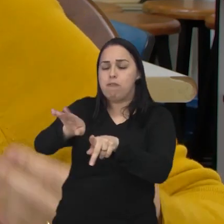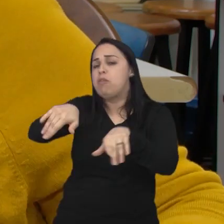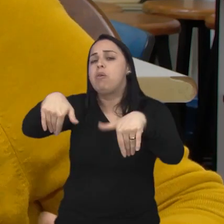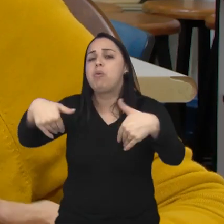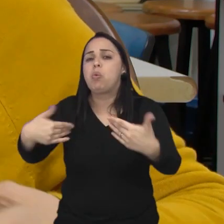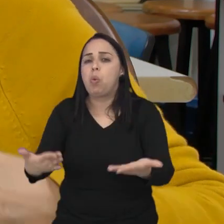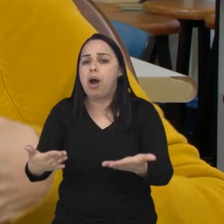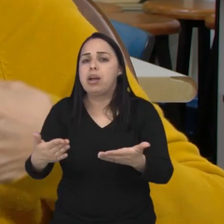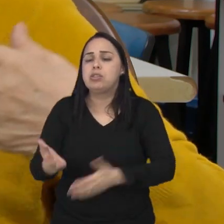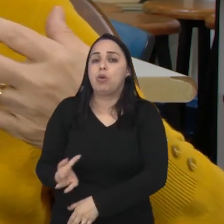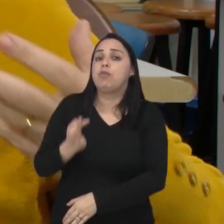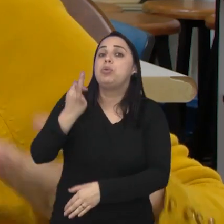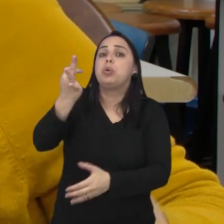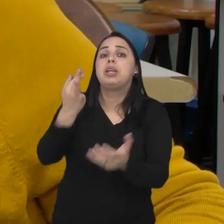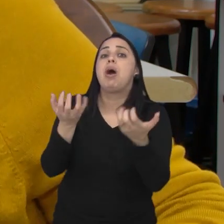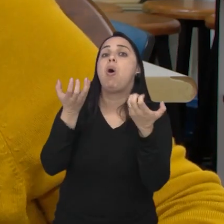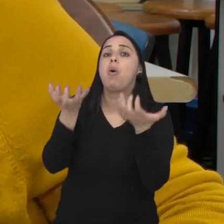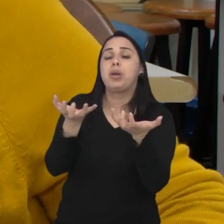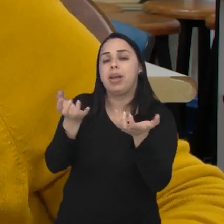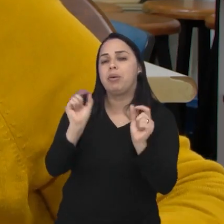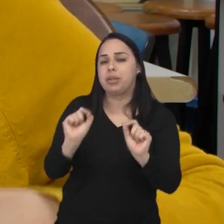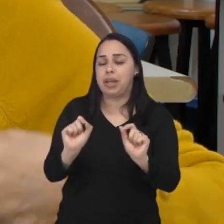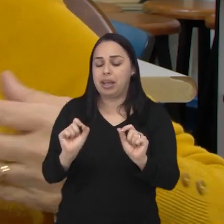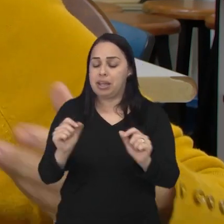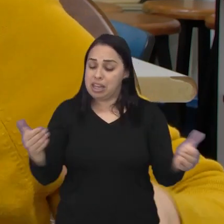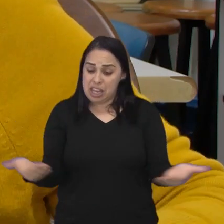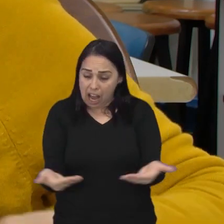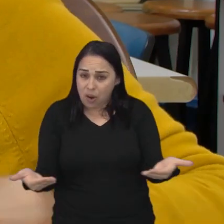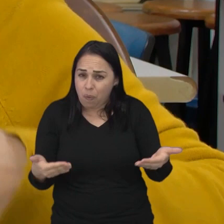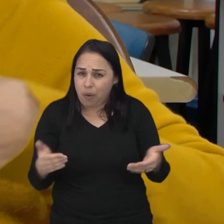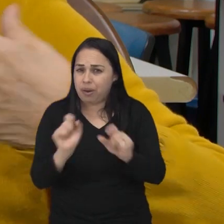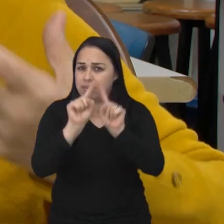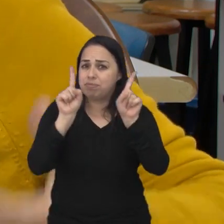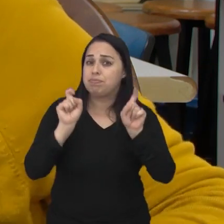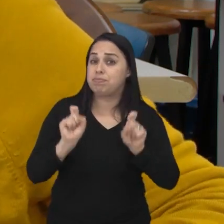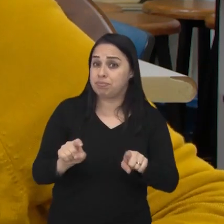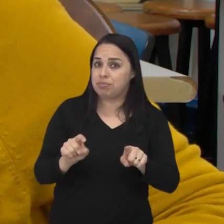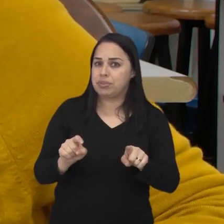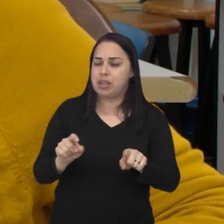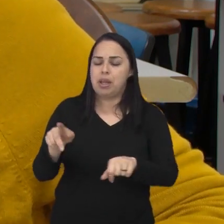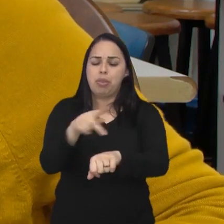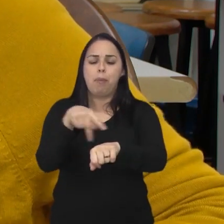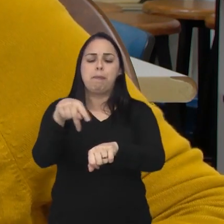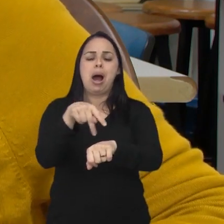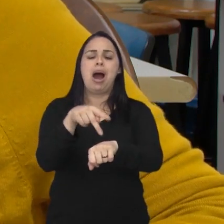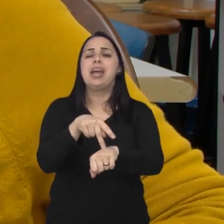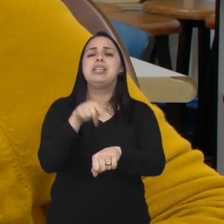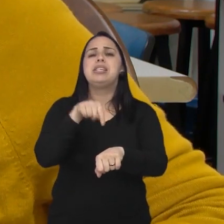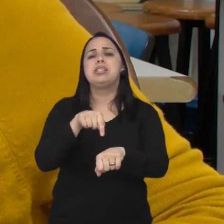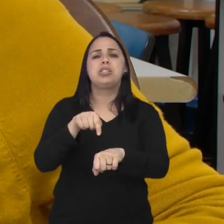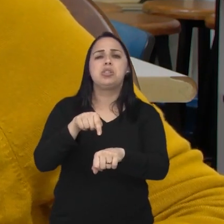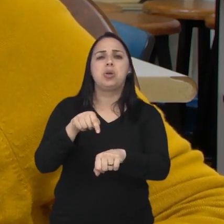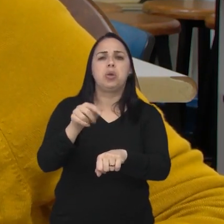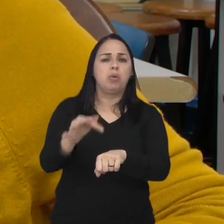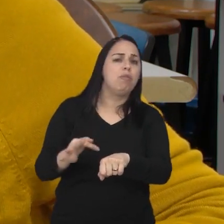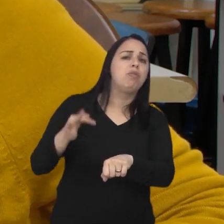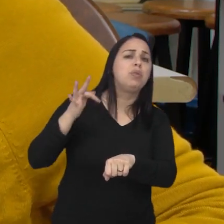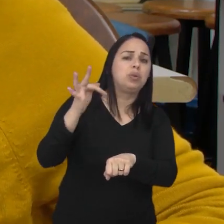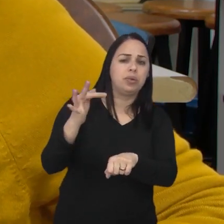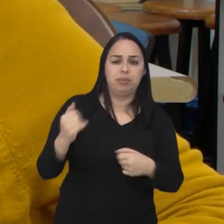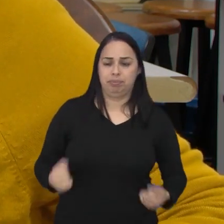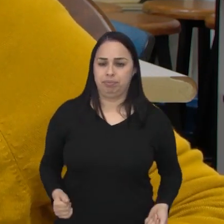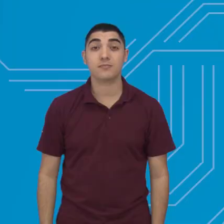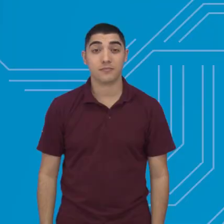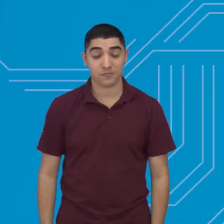que nós somos, o que nós pretendemos para o presente, para o futuro, que país nós pretendemos deixar para os nossos filhos